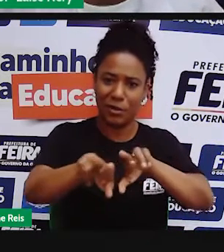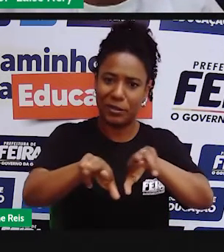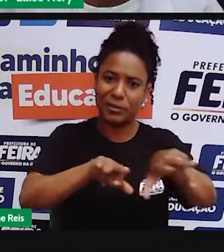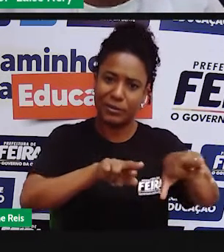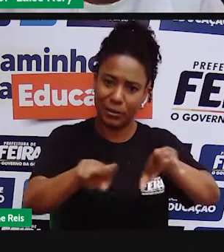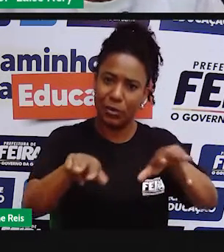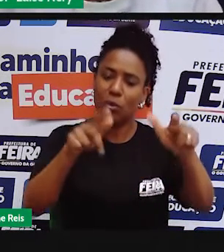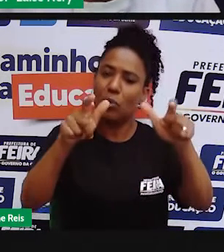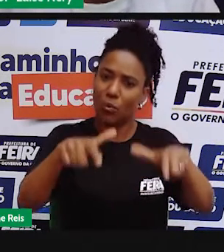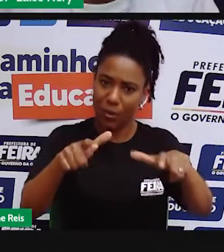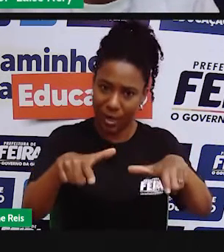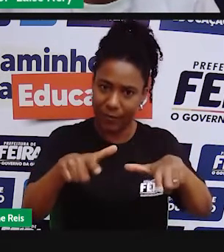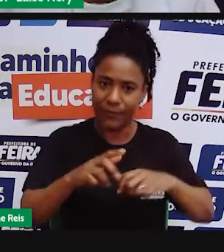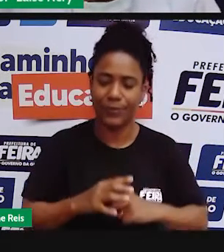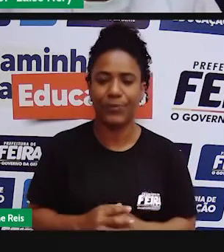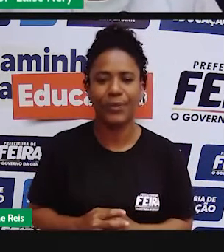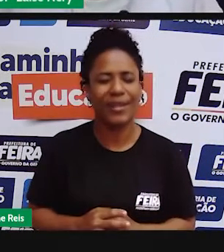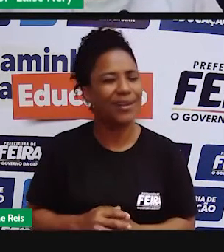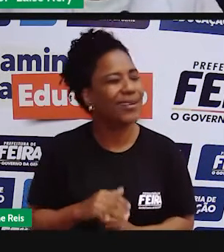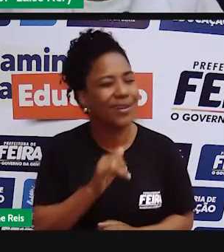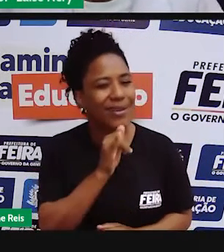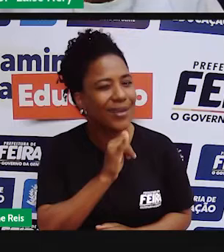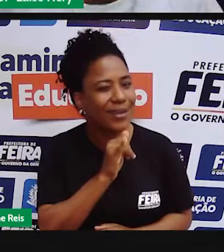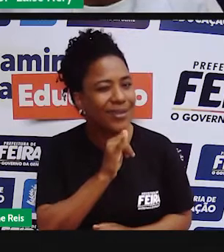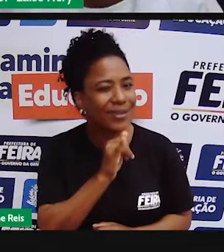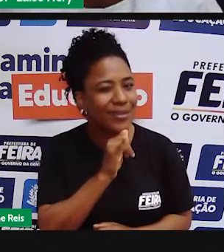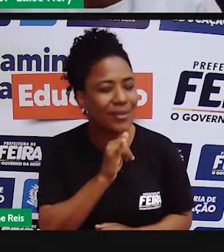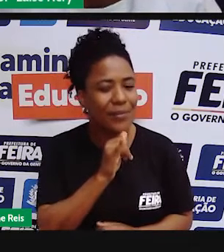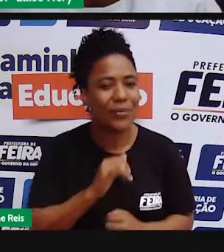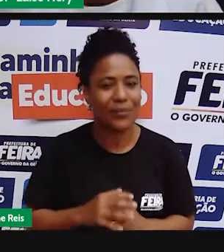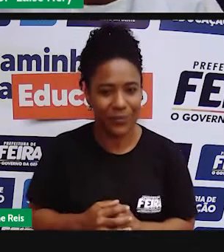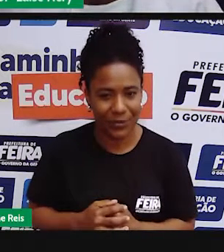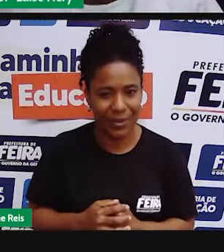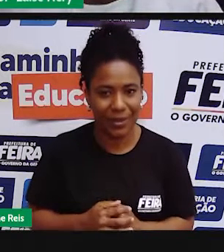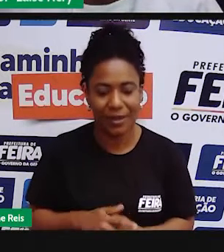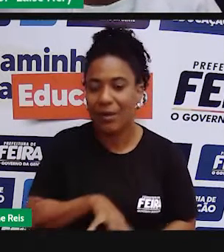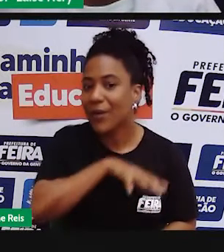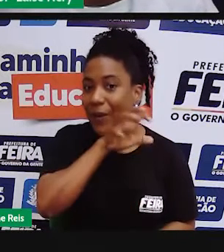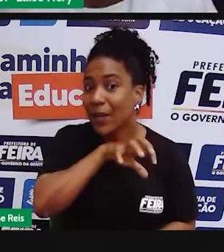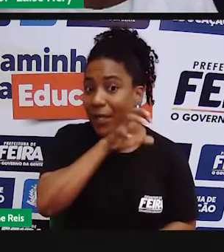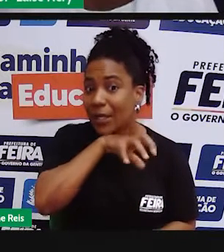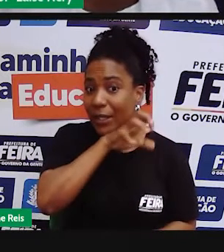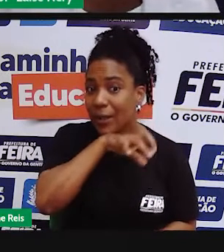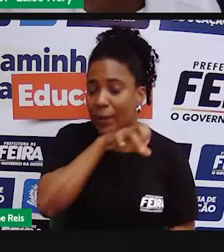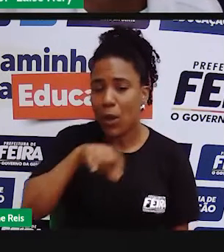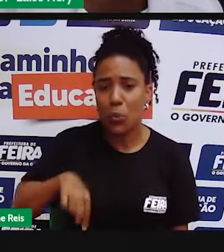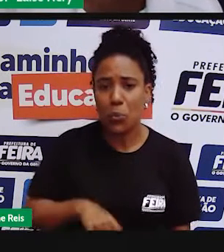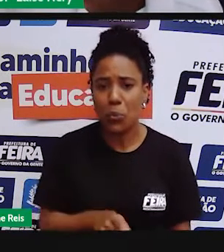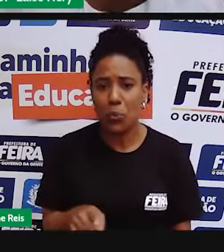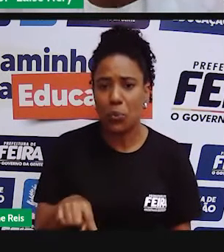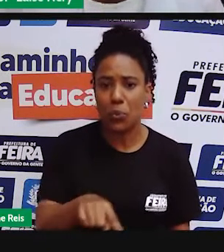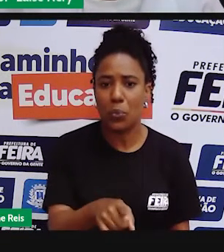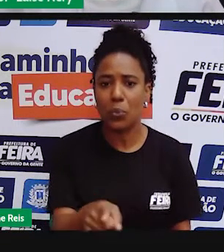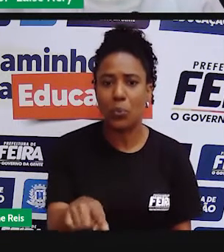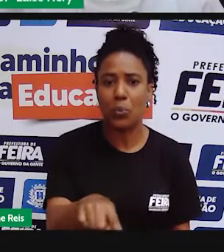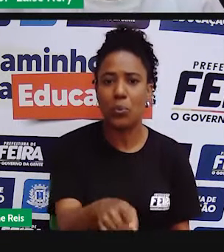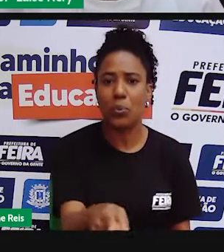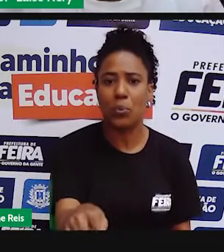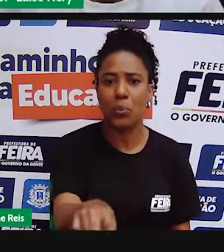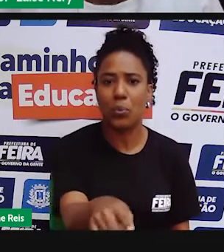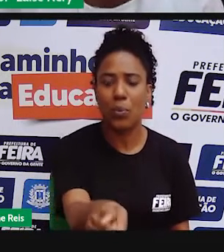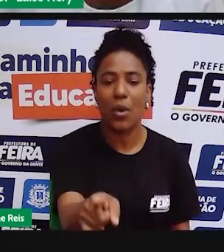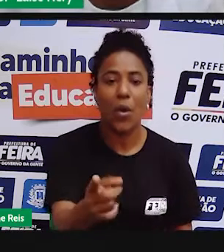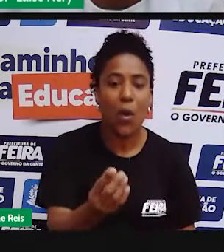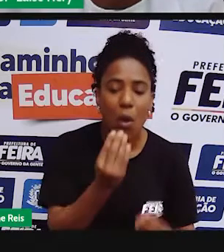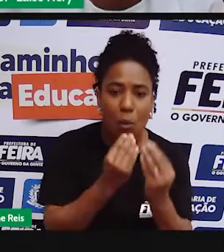se encontra, óbvio. Porque, por exemplo, se eu tenho um animal que rasteja, ele não vai,